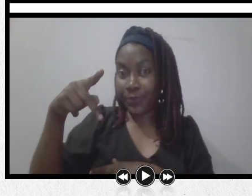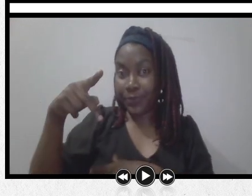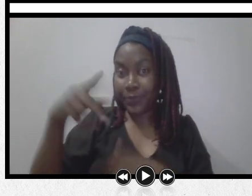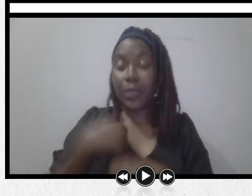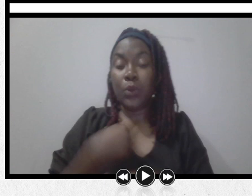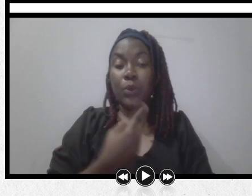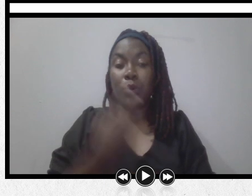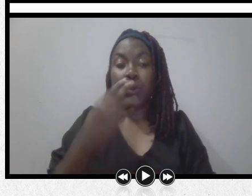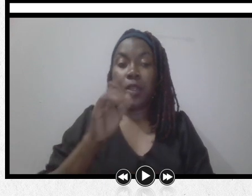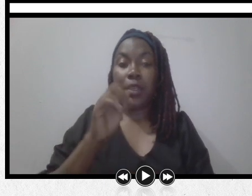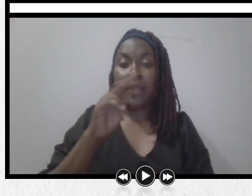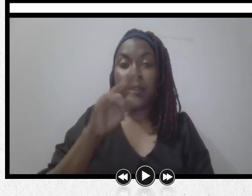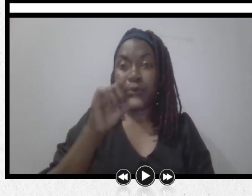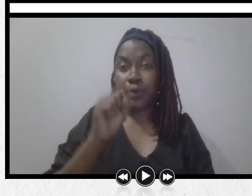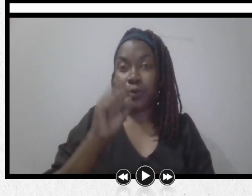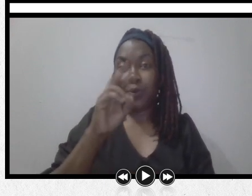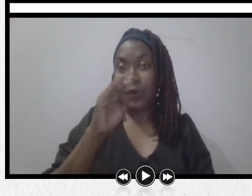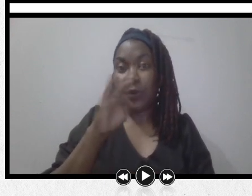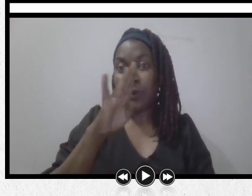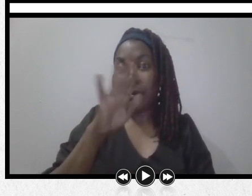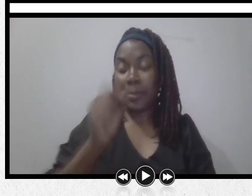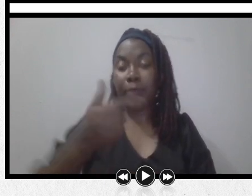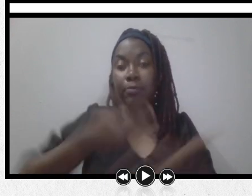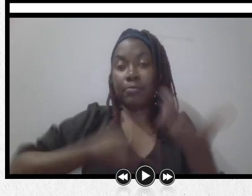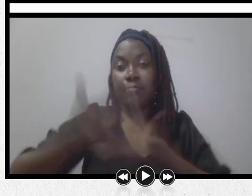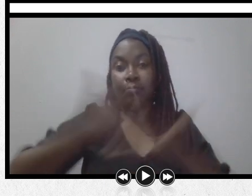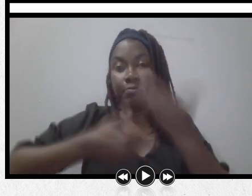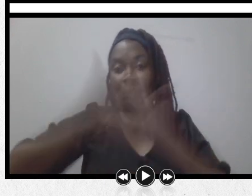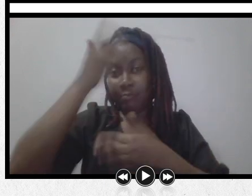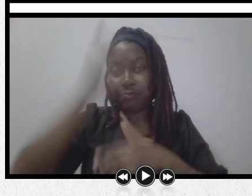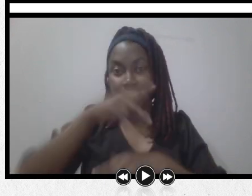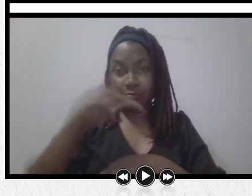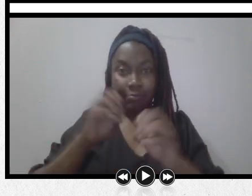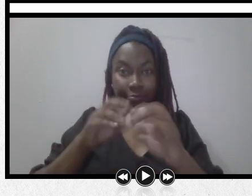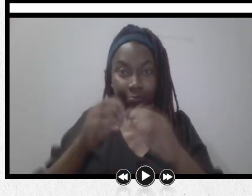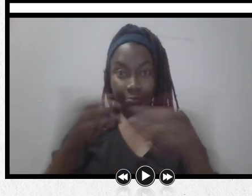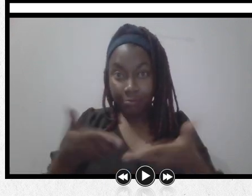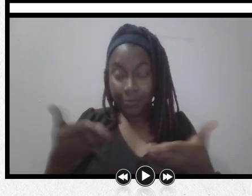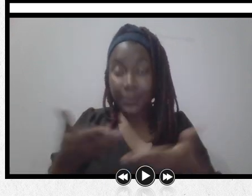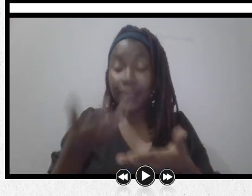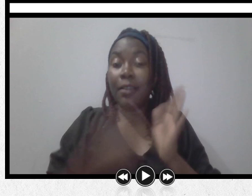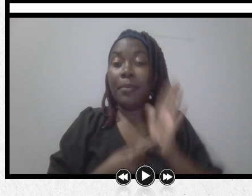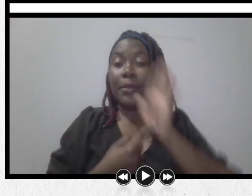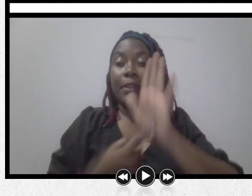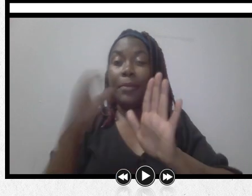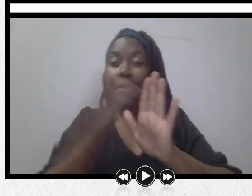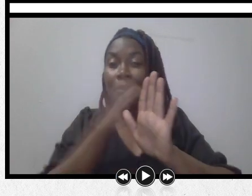Eu sou Carlos Roberto de Oliveira, sou o facilitador, o professor dessa aula, e aqui me apresentando